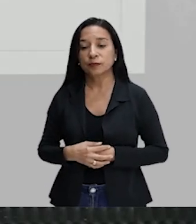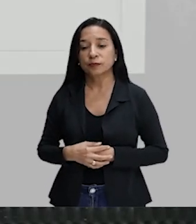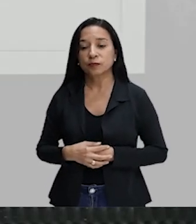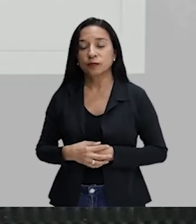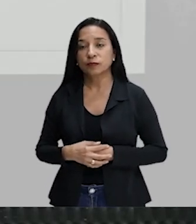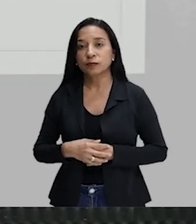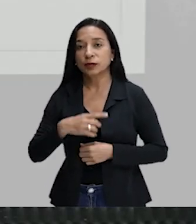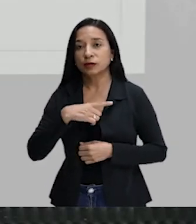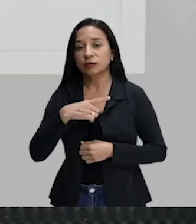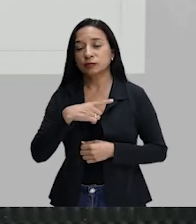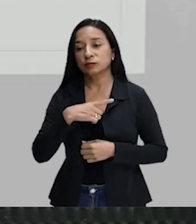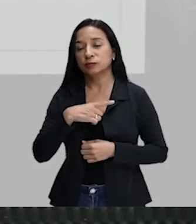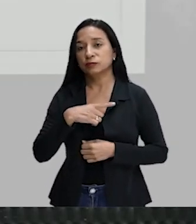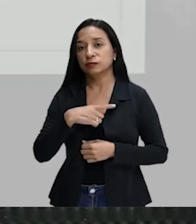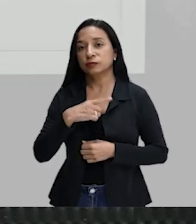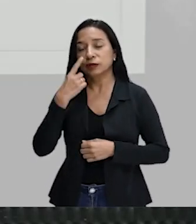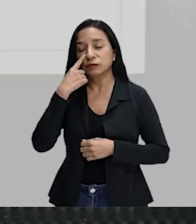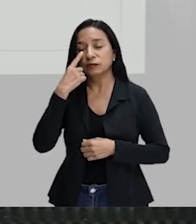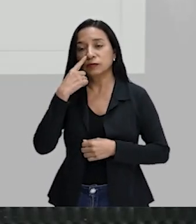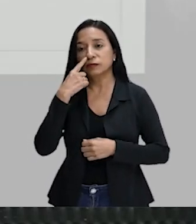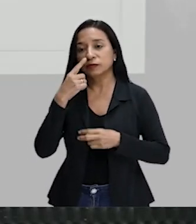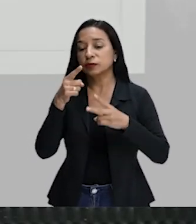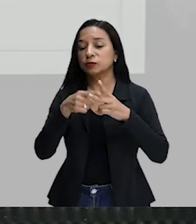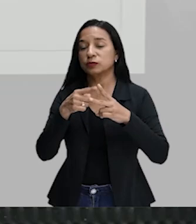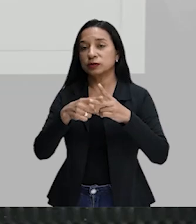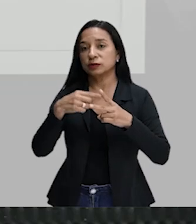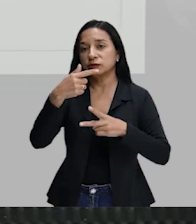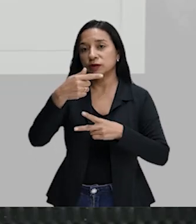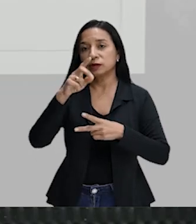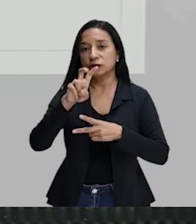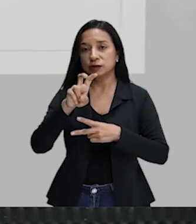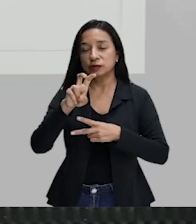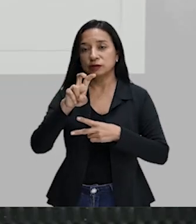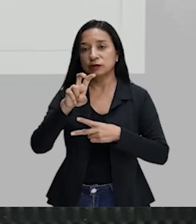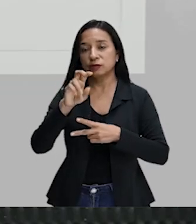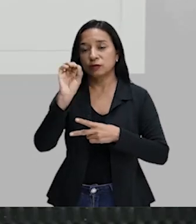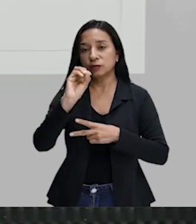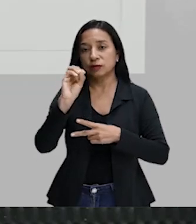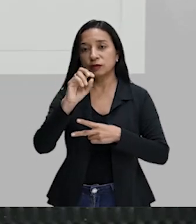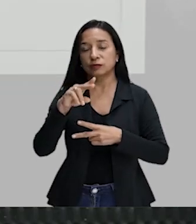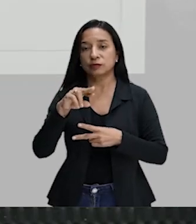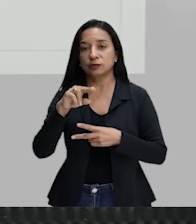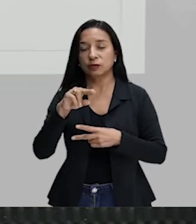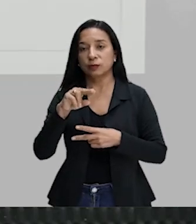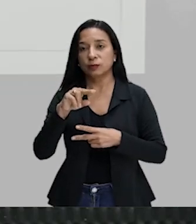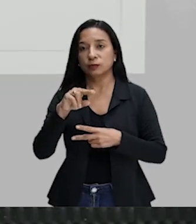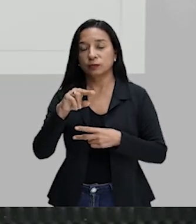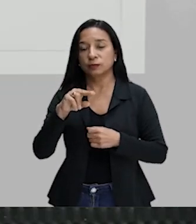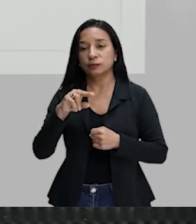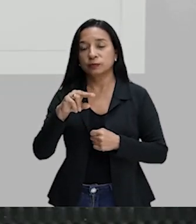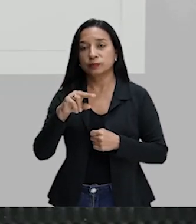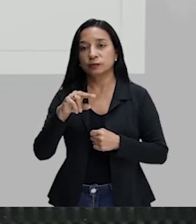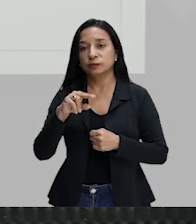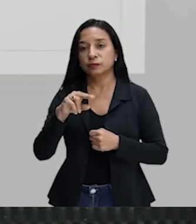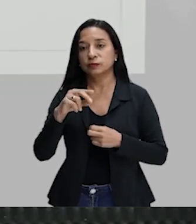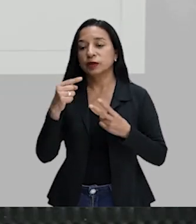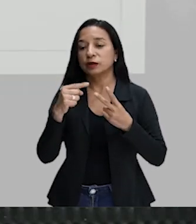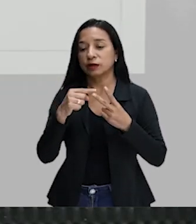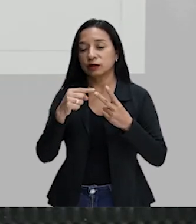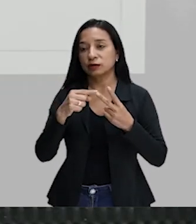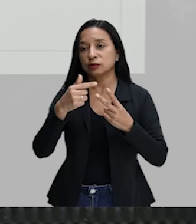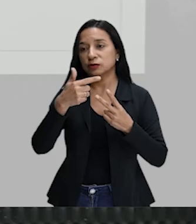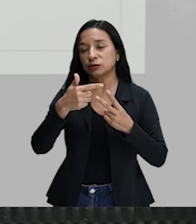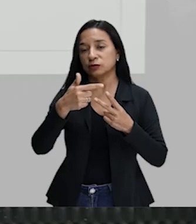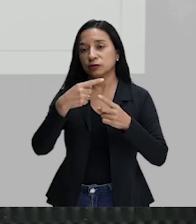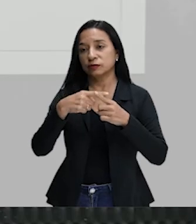Então você vai ter que o seno de 75 graus vai ser igual. Ó, raiz de 2 vezes raiz de 3